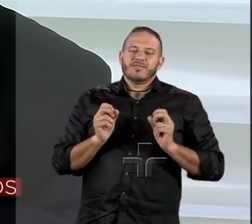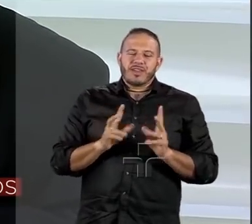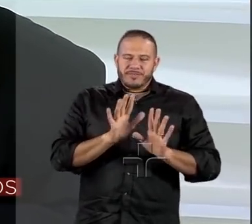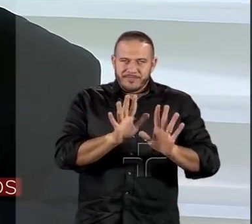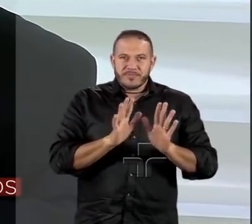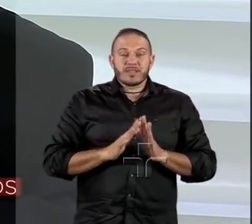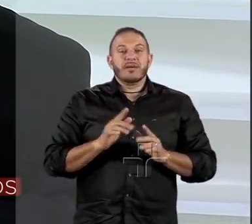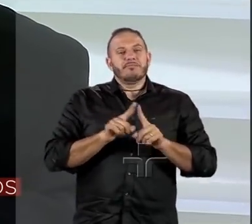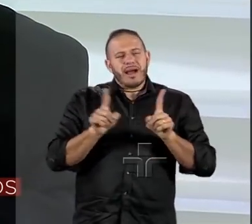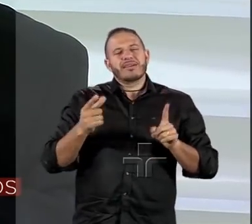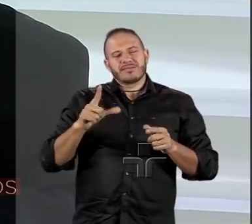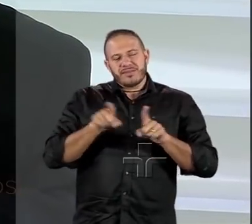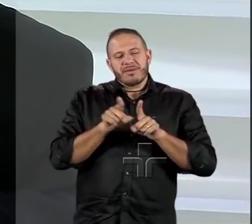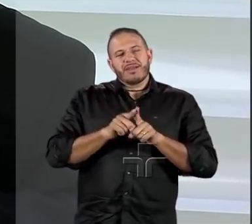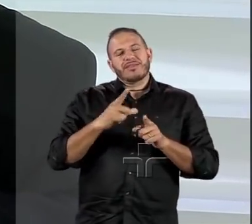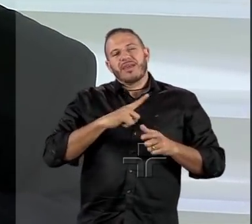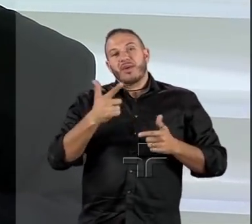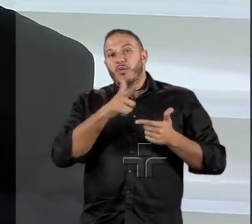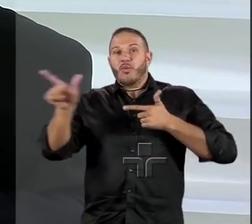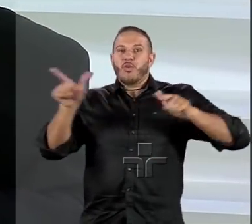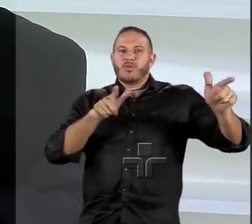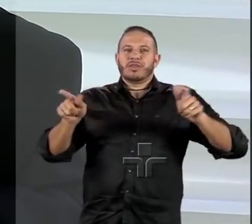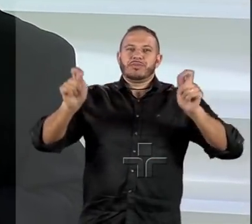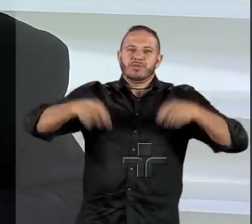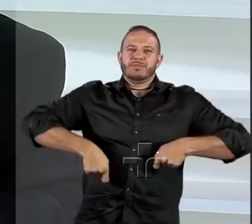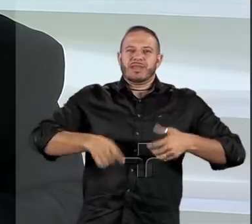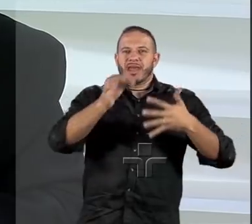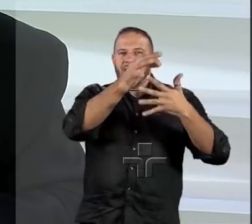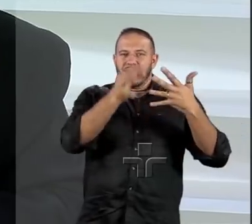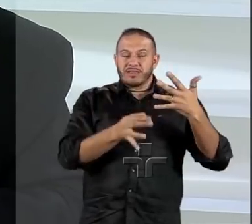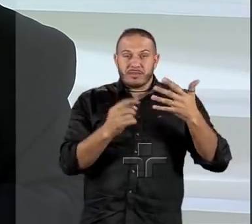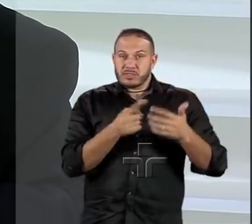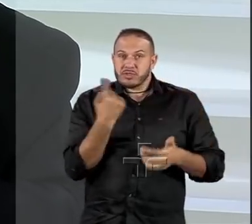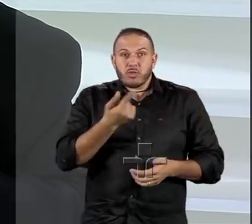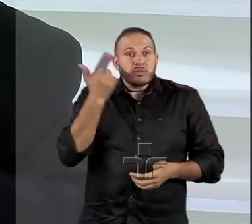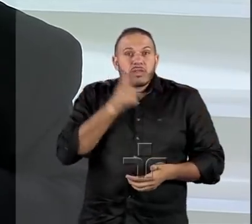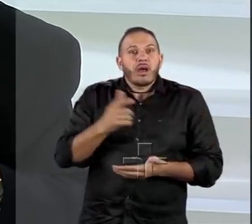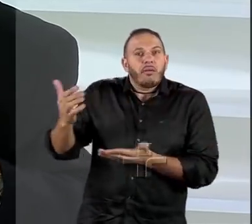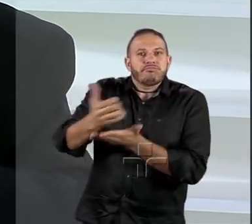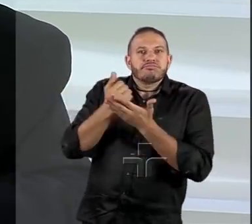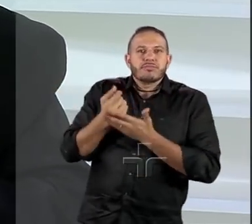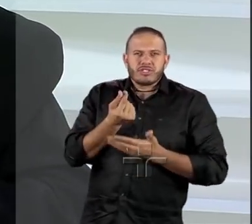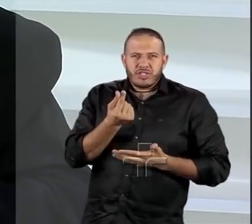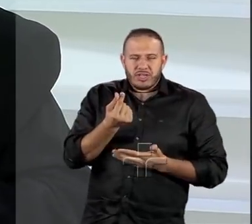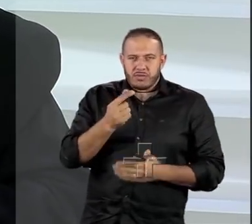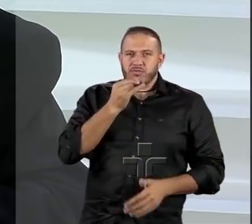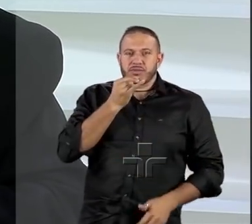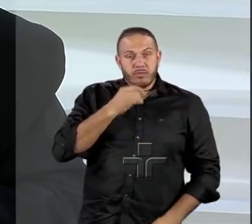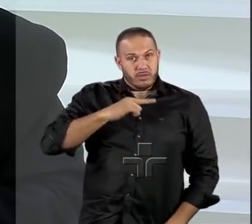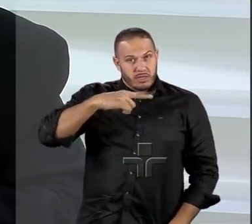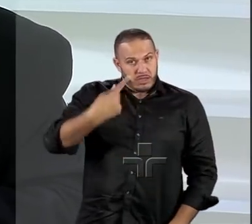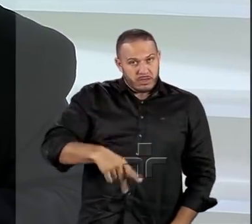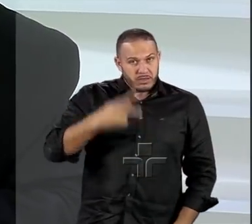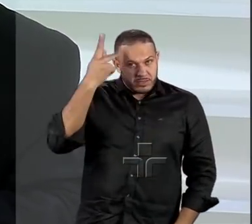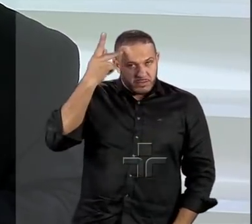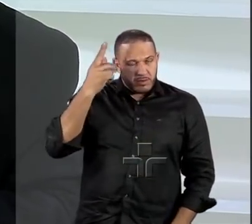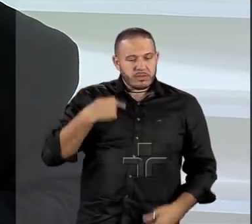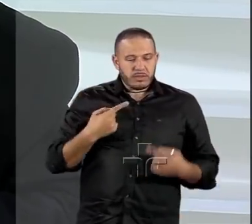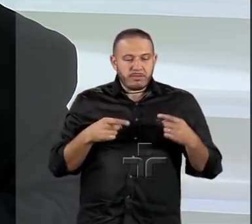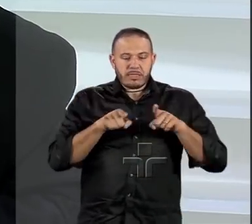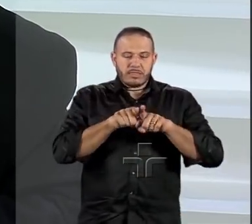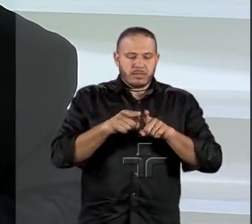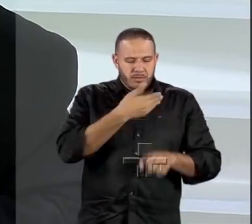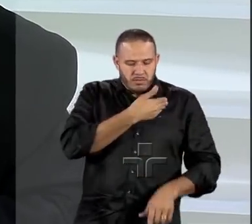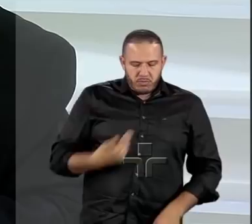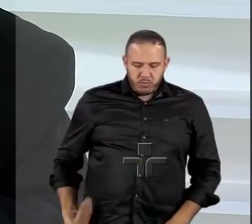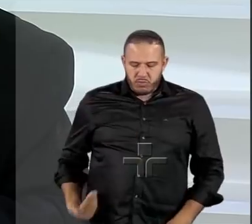também outras possibilidades para que possamos conseguir dinheiro. Nós temos aqui em São Paulo a questão das parcerias